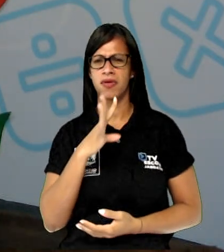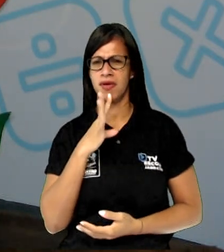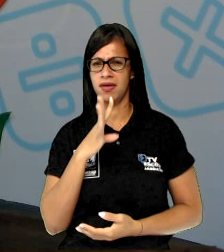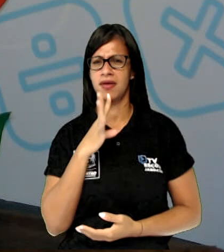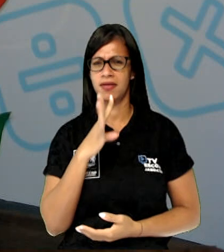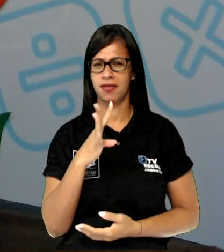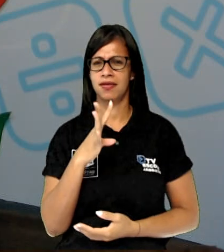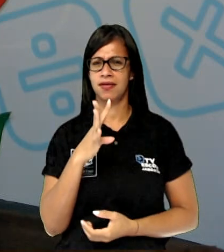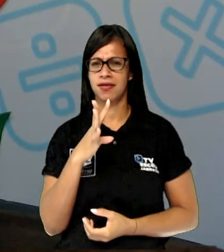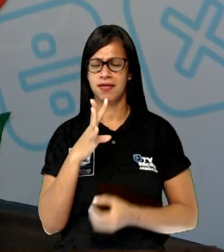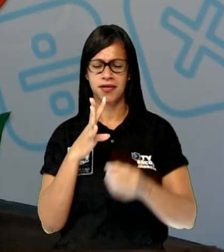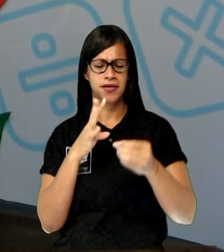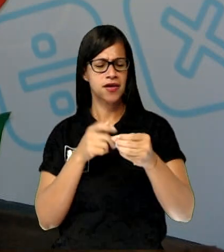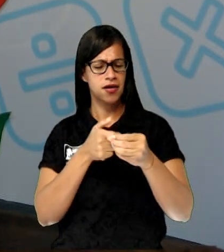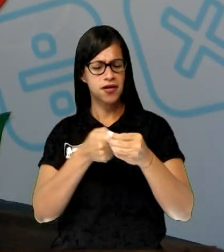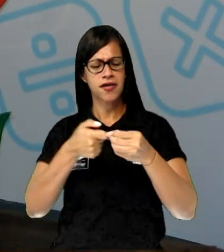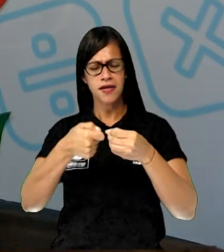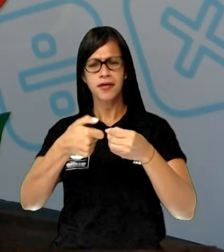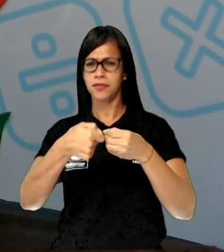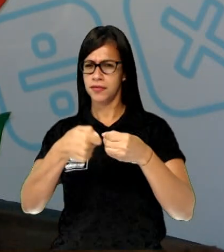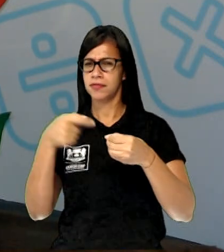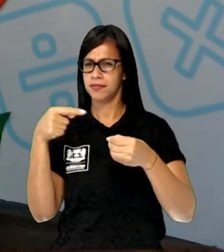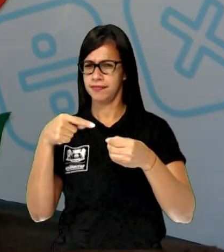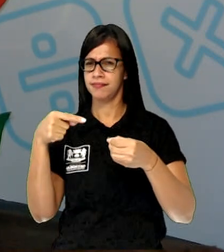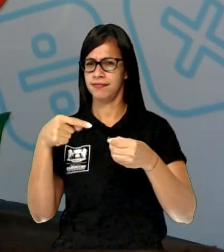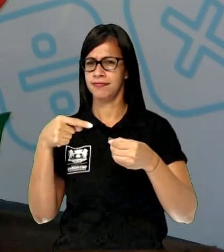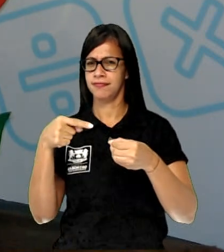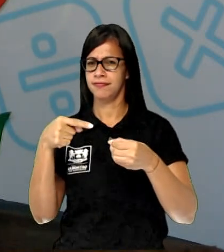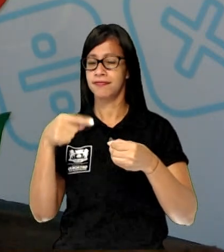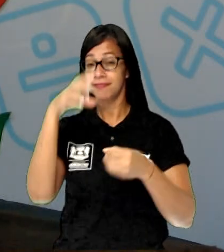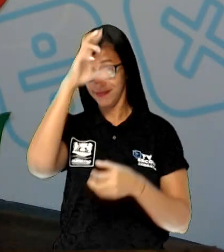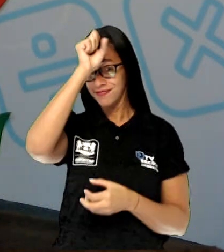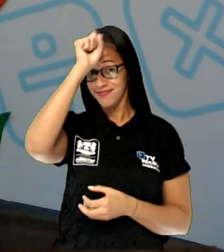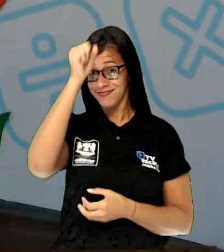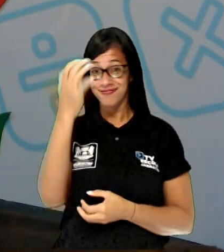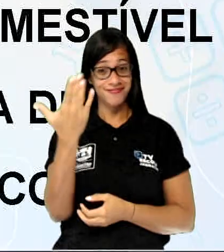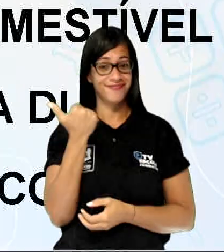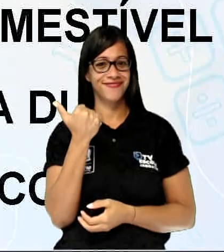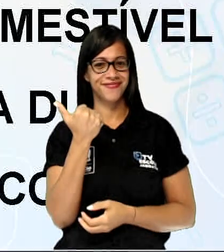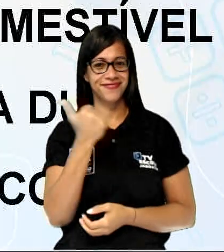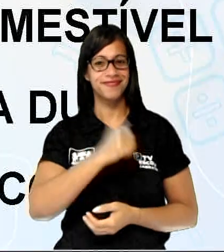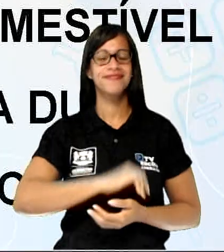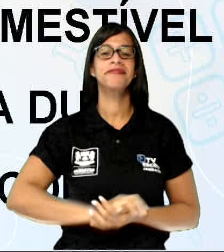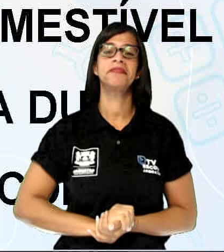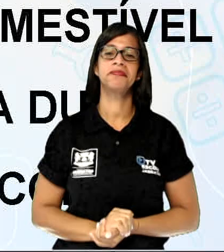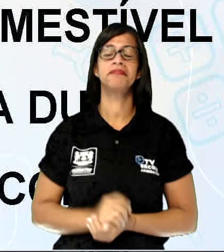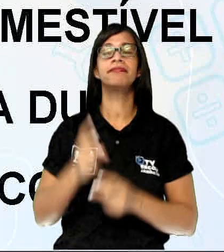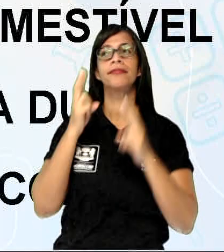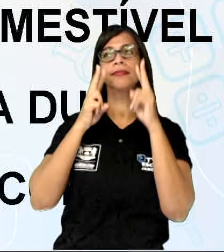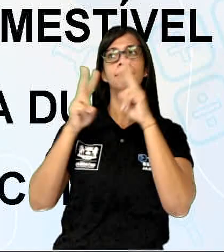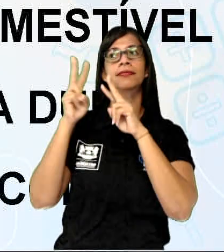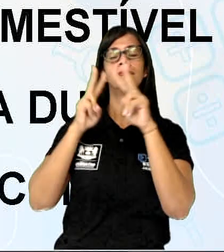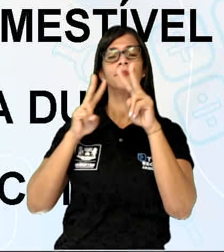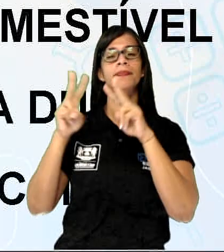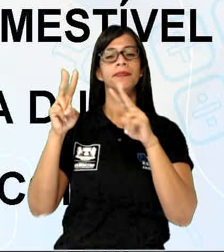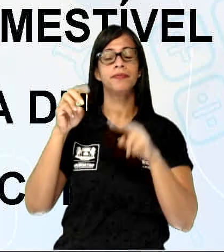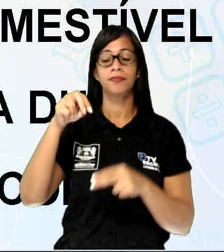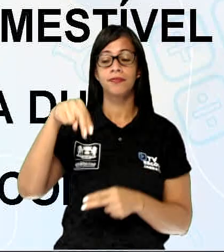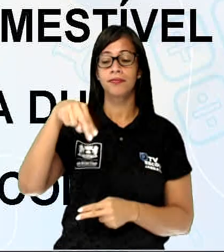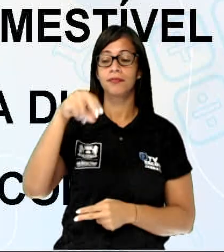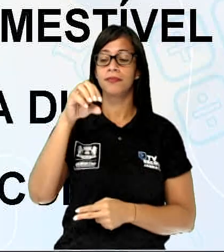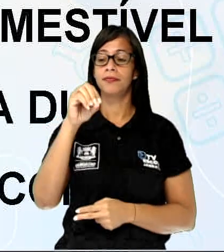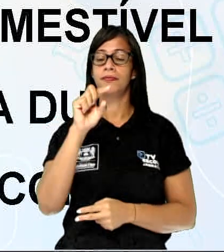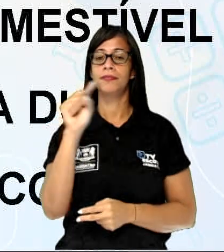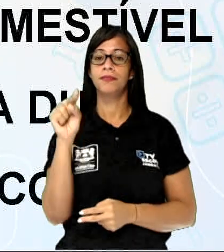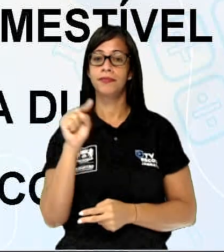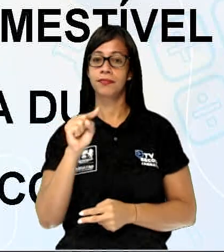conhecem alguma coisa sobre ela? Vamos aprender? Olha só no slide, gente. A noz é uma fruta